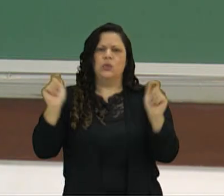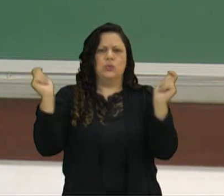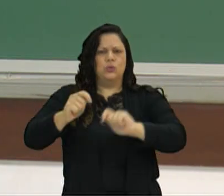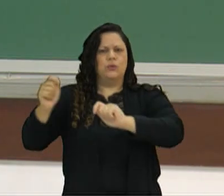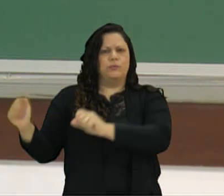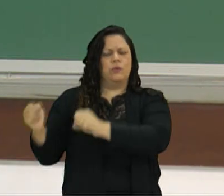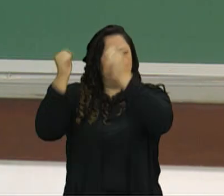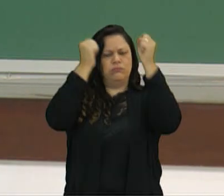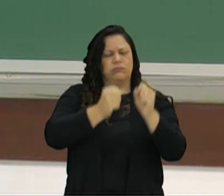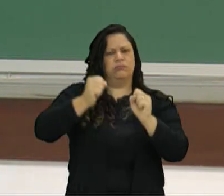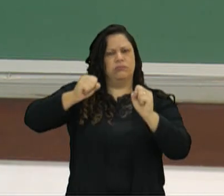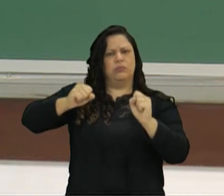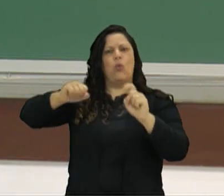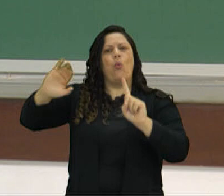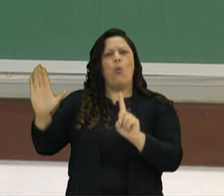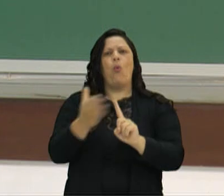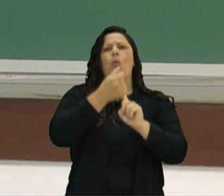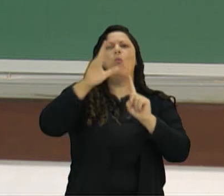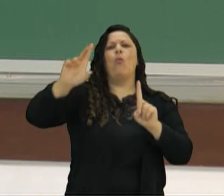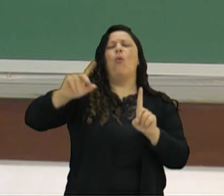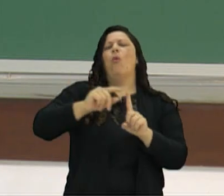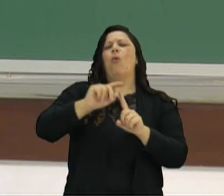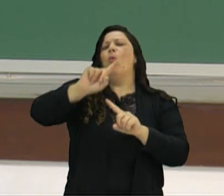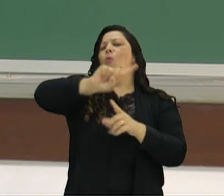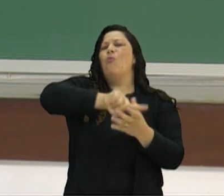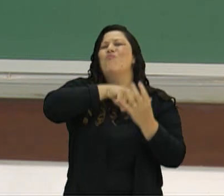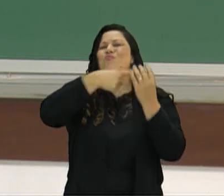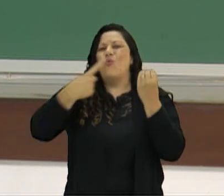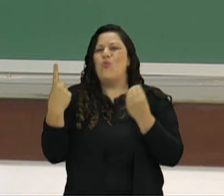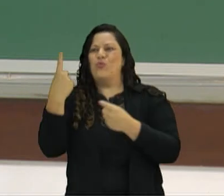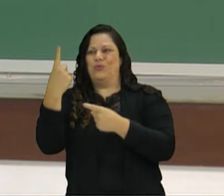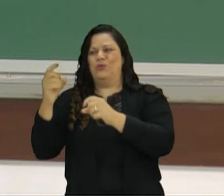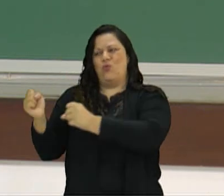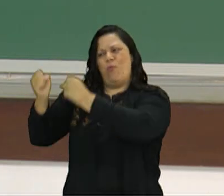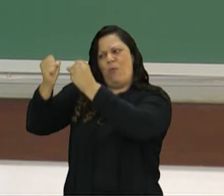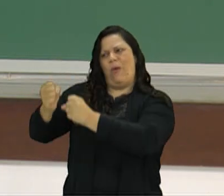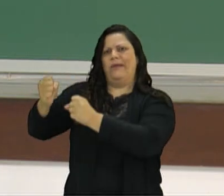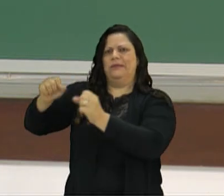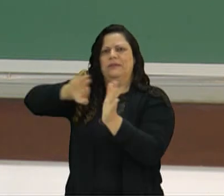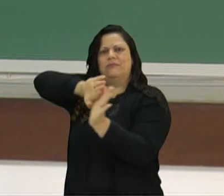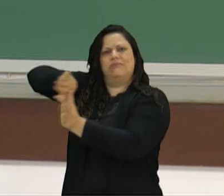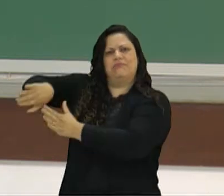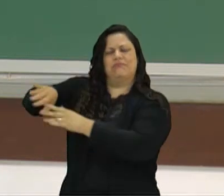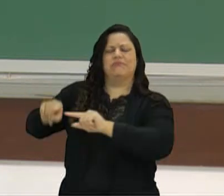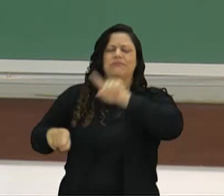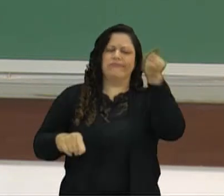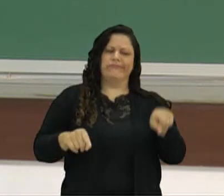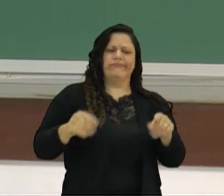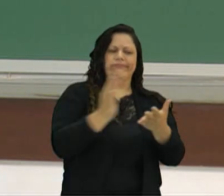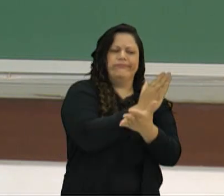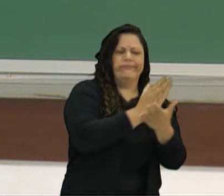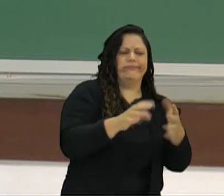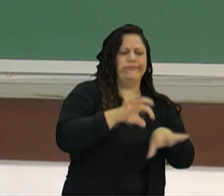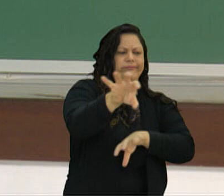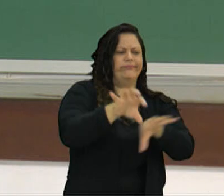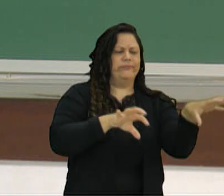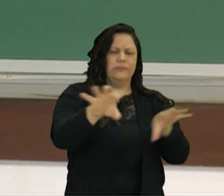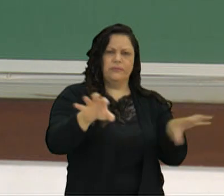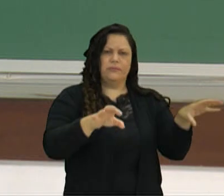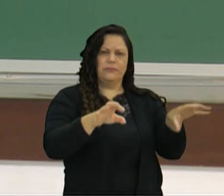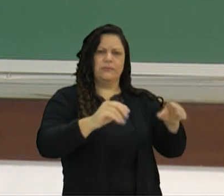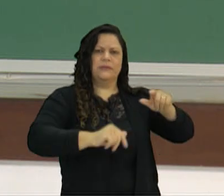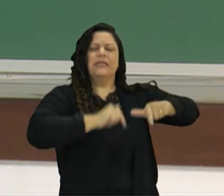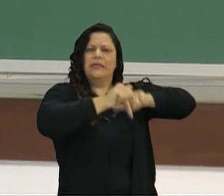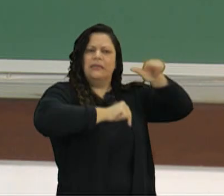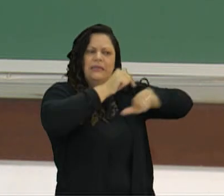da descentralização do poder e com o estabelecimento de funções específicas a cada um, é mais